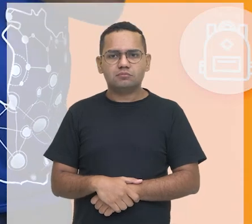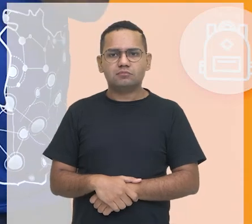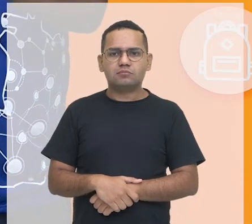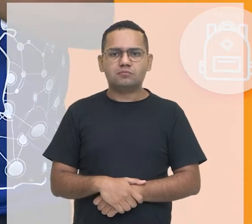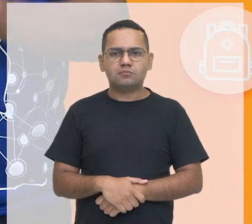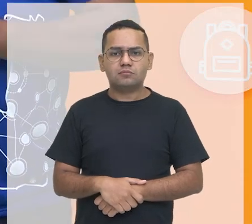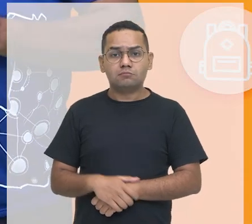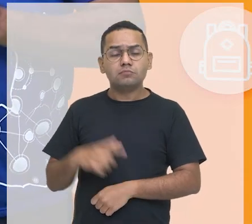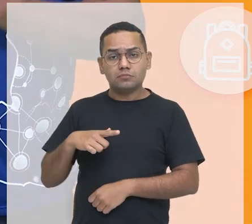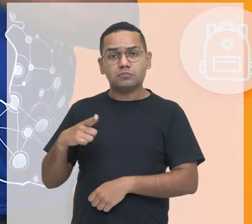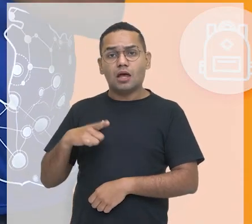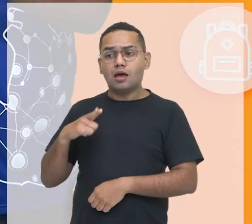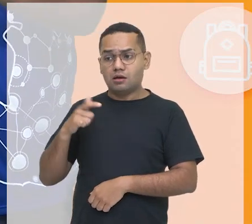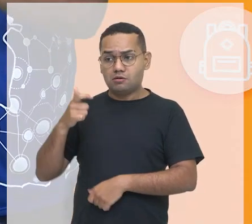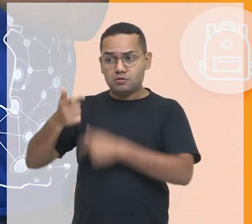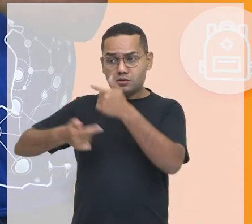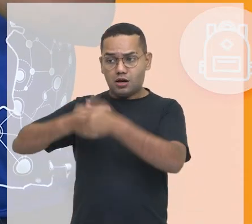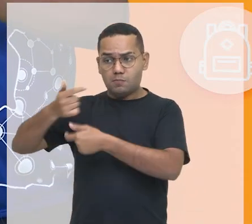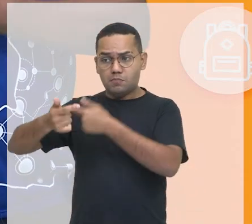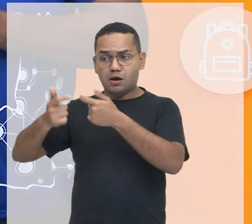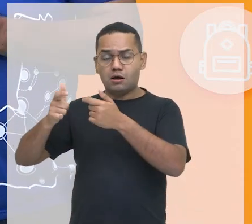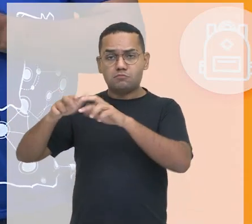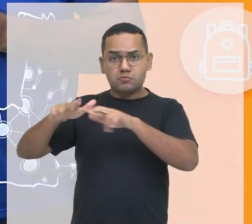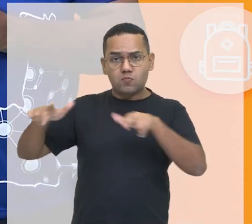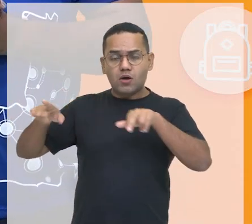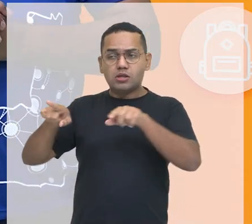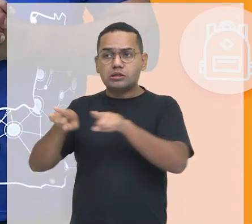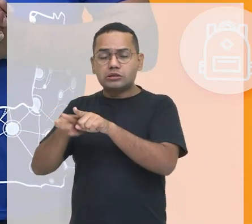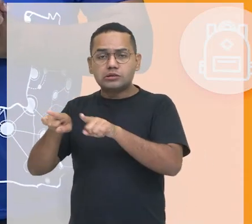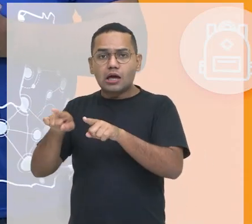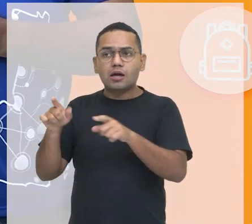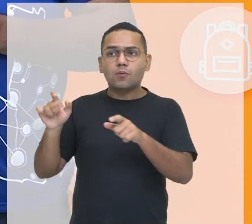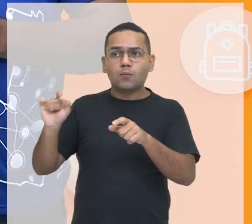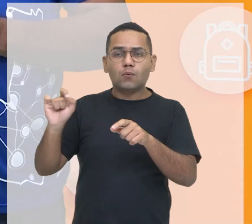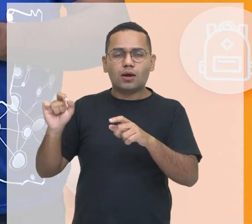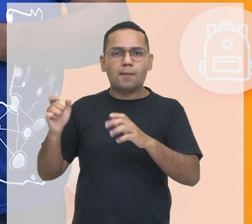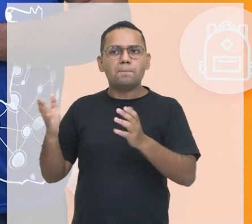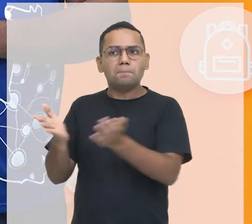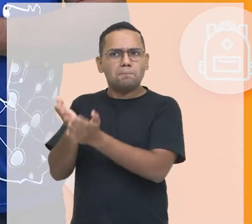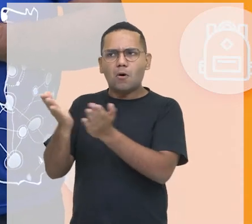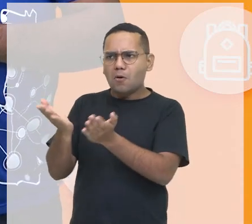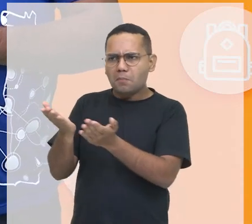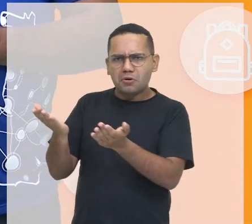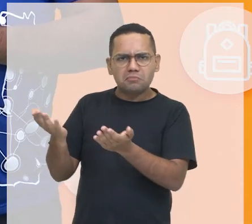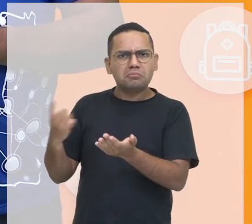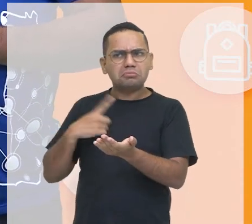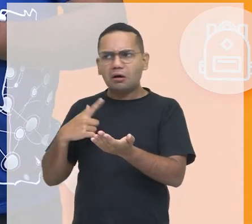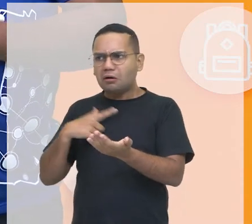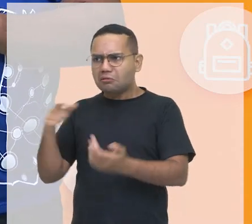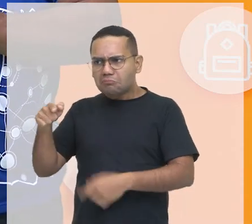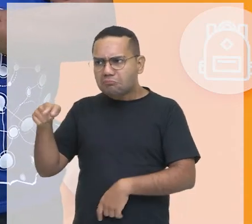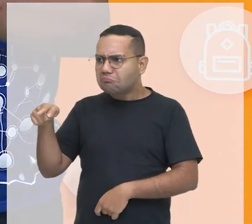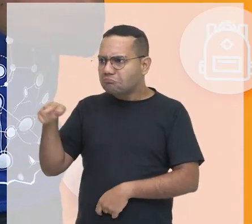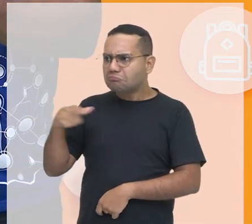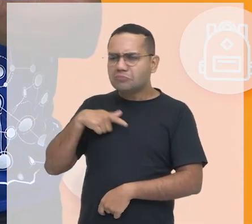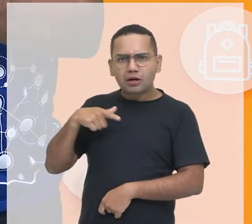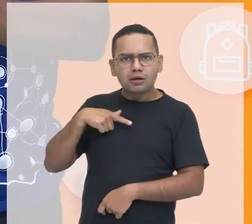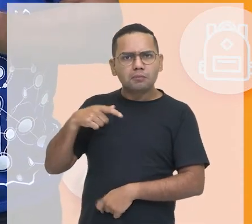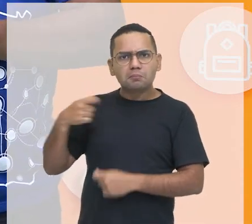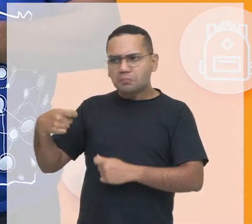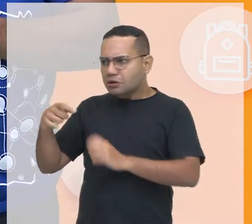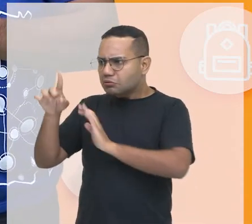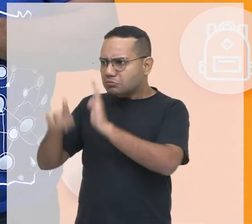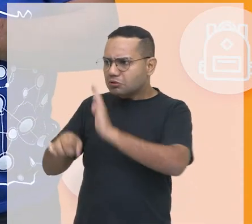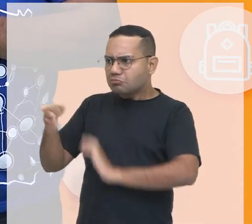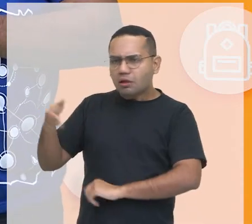trabalhador, tem operário, tem pobres também, pessoas que também estão ali, né, precisando também de seus